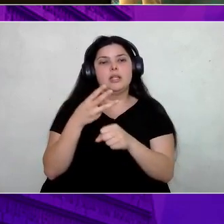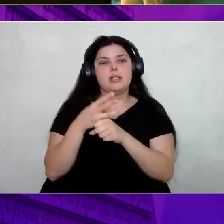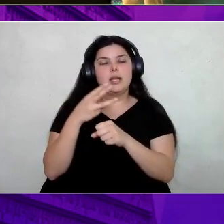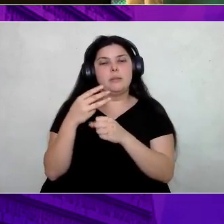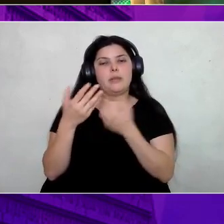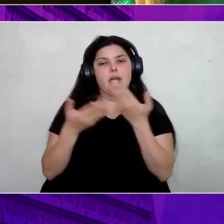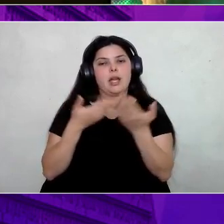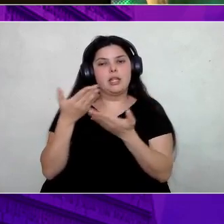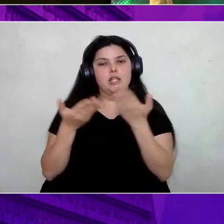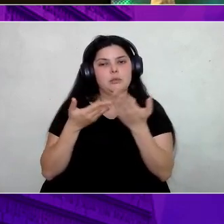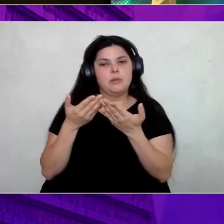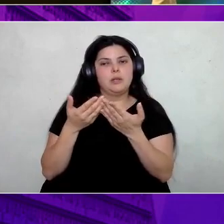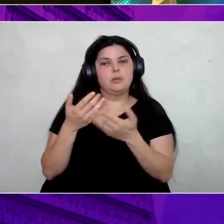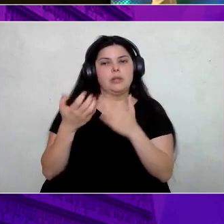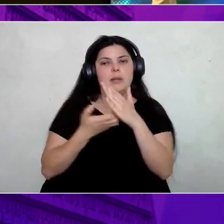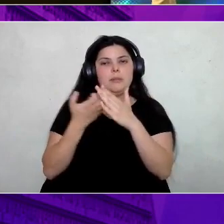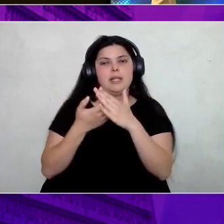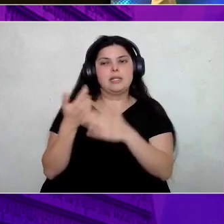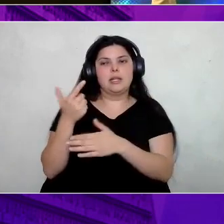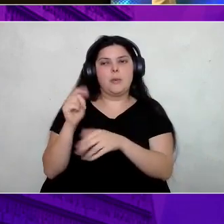Parar.